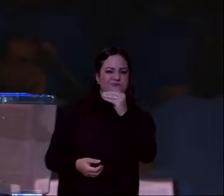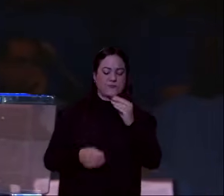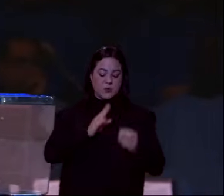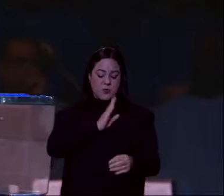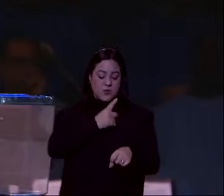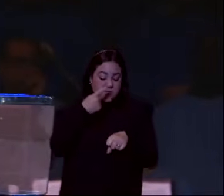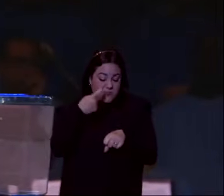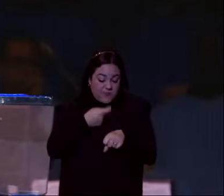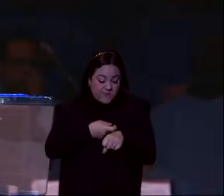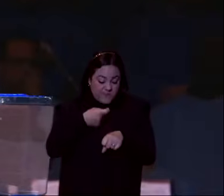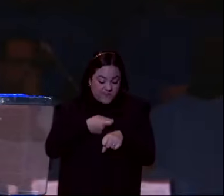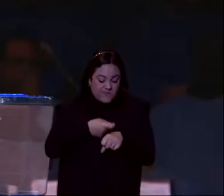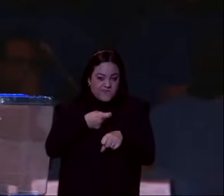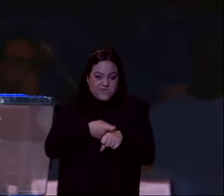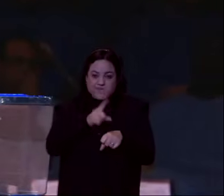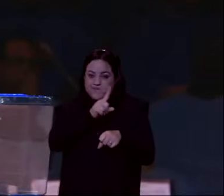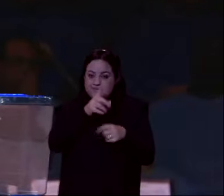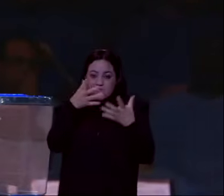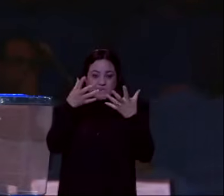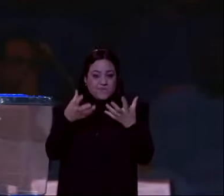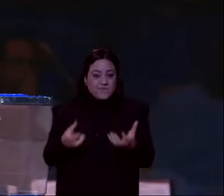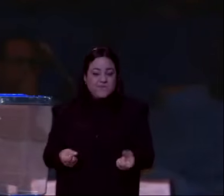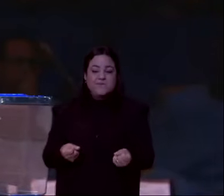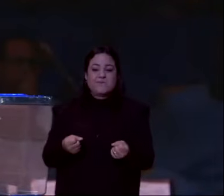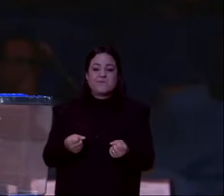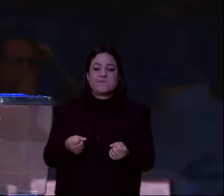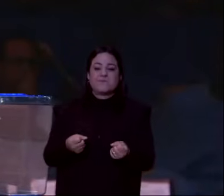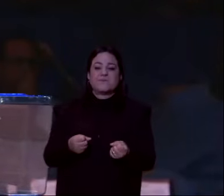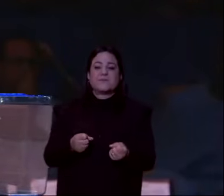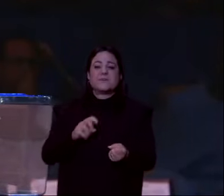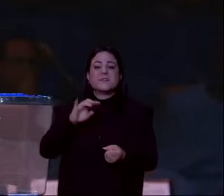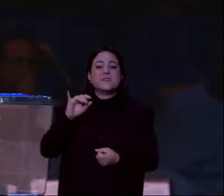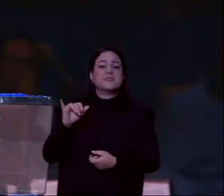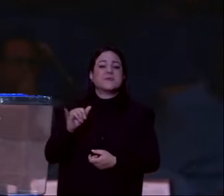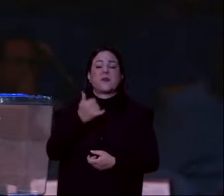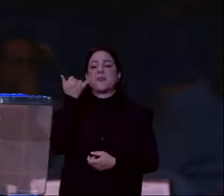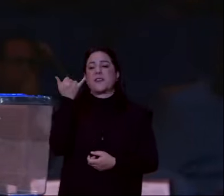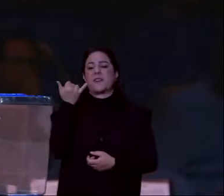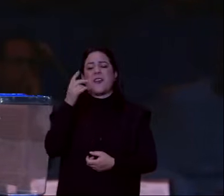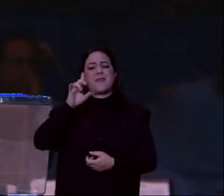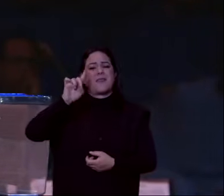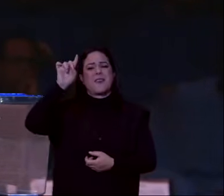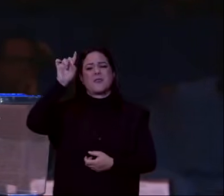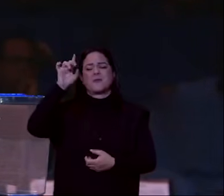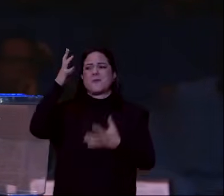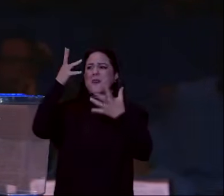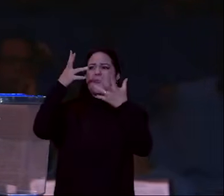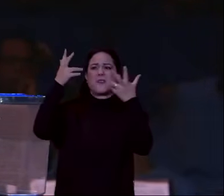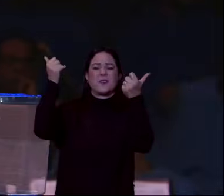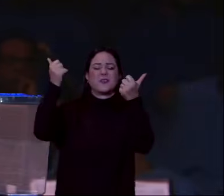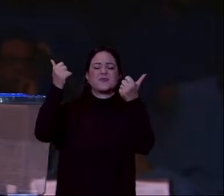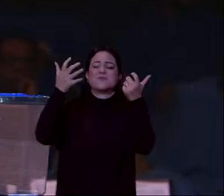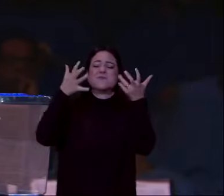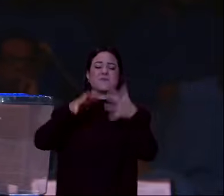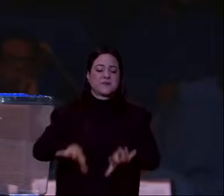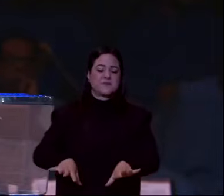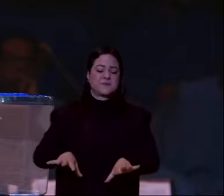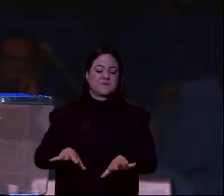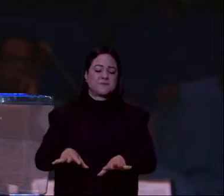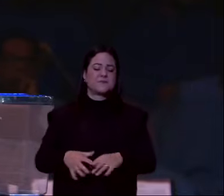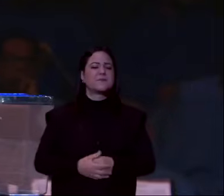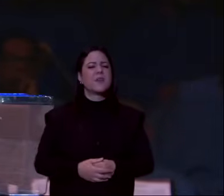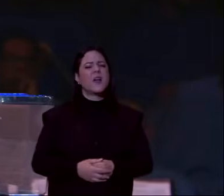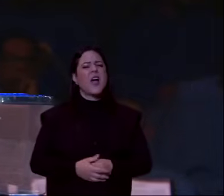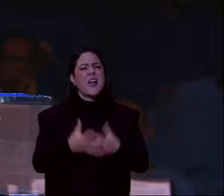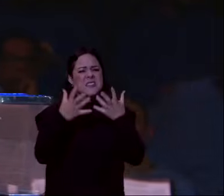seu coração não o impeça de desfrutar a grandeza de Deus. Deixe Deus ser Deus